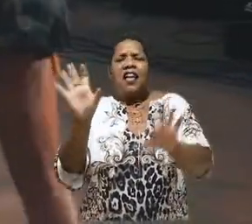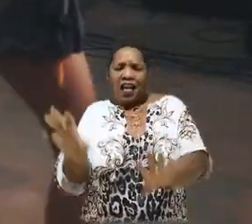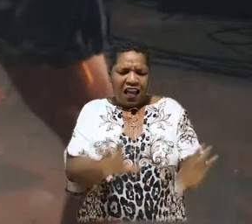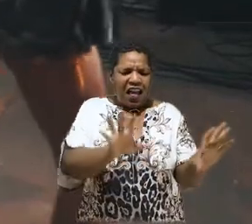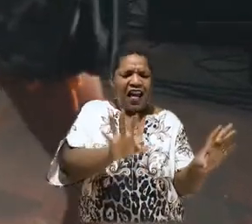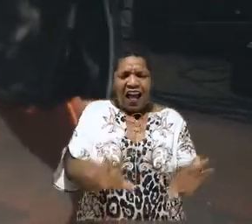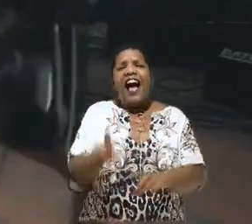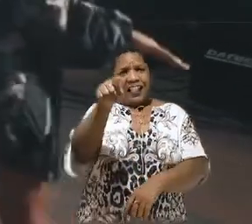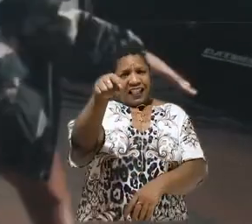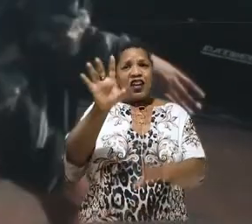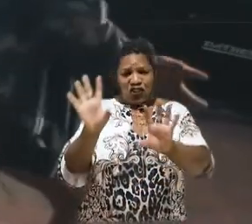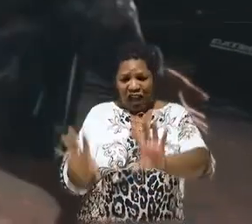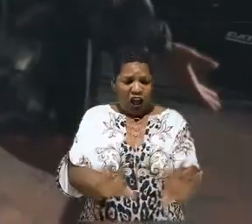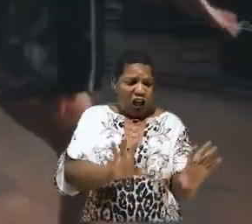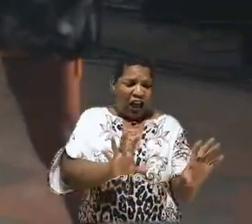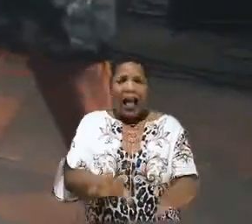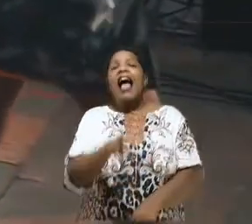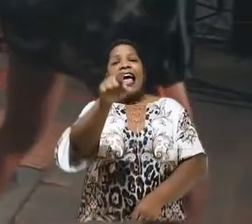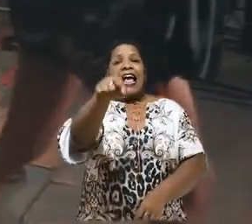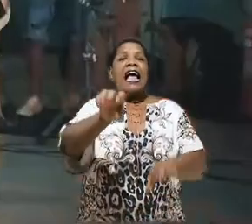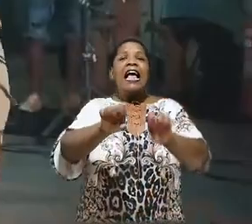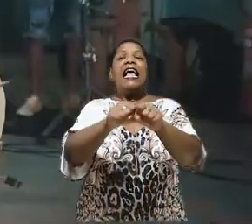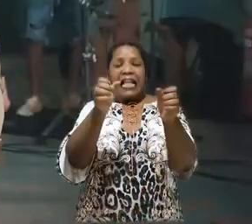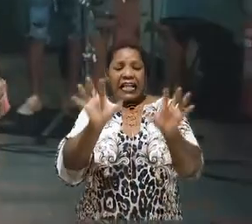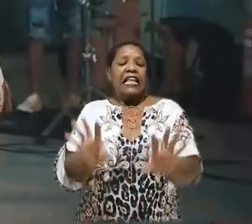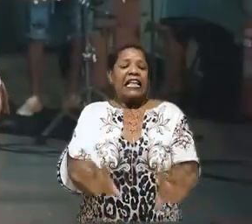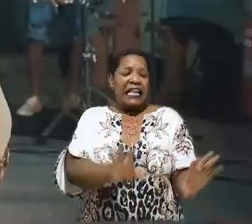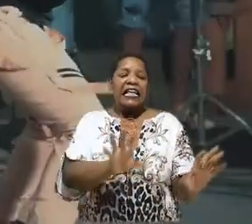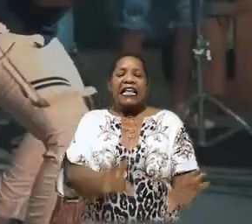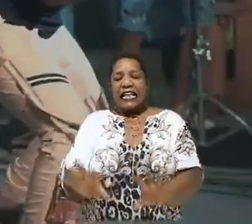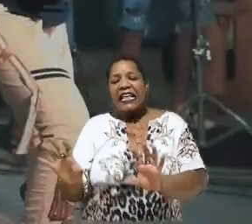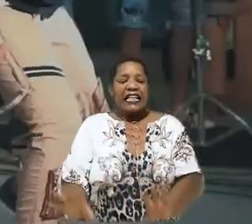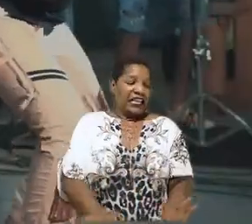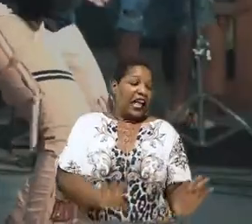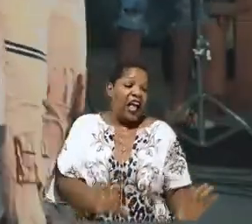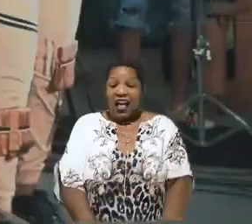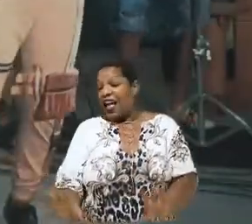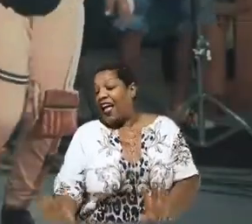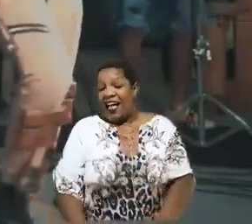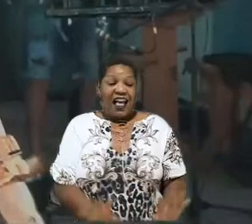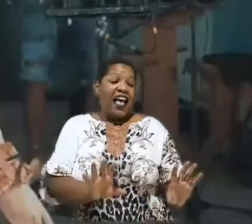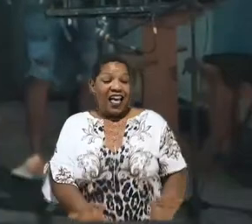jovem que branca com ele com ele Gabriel